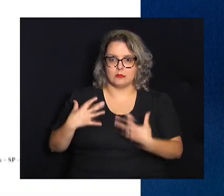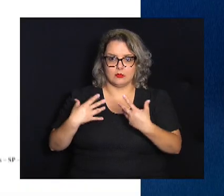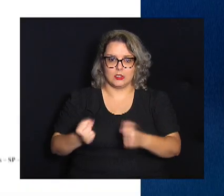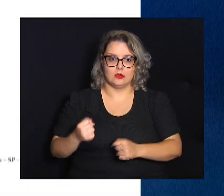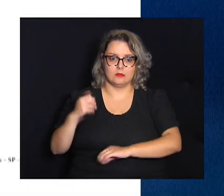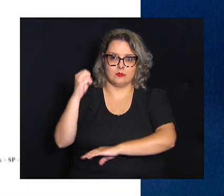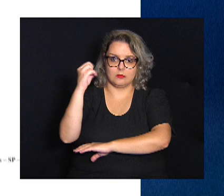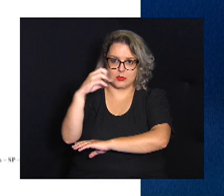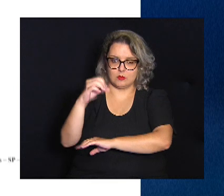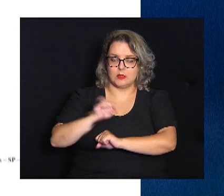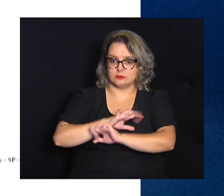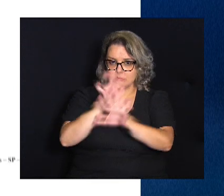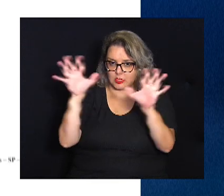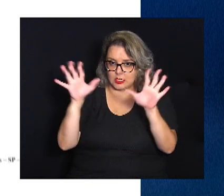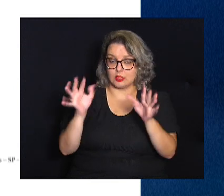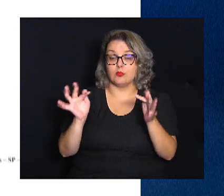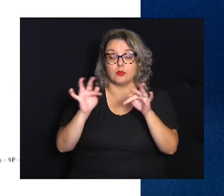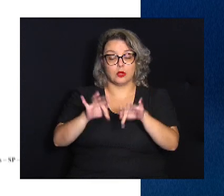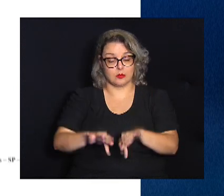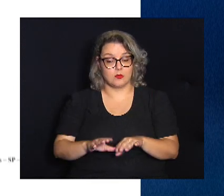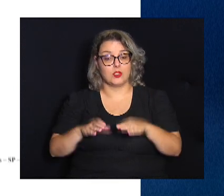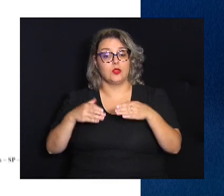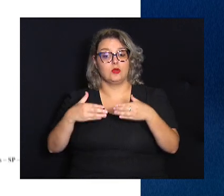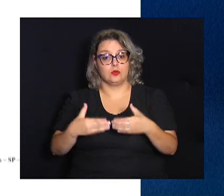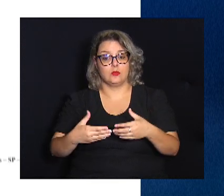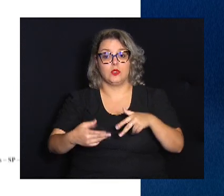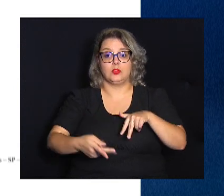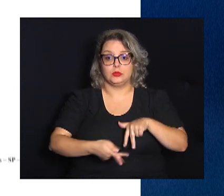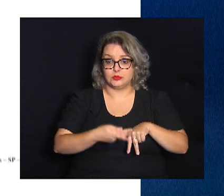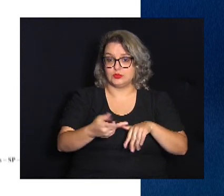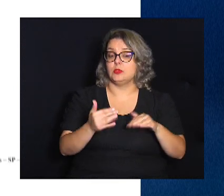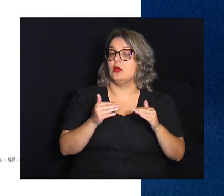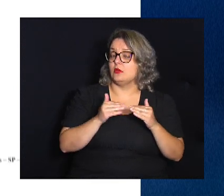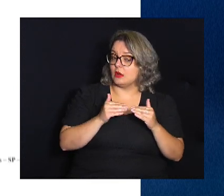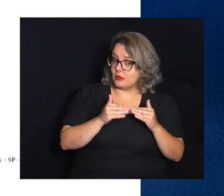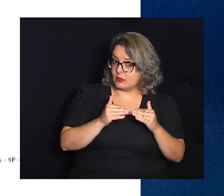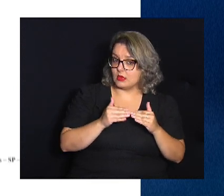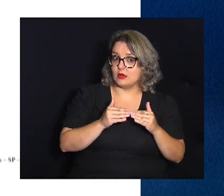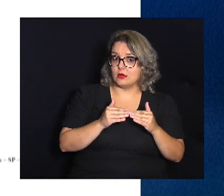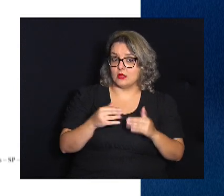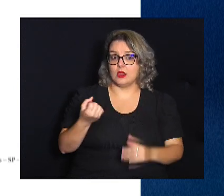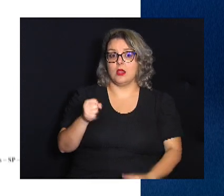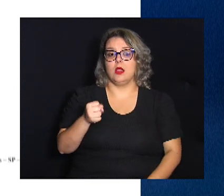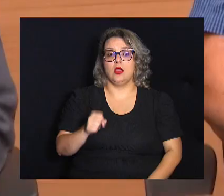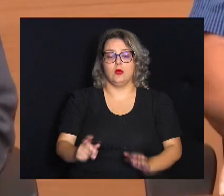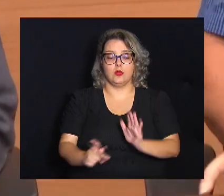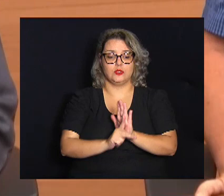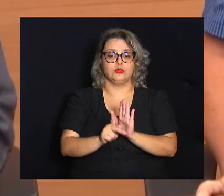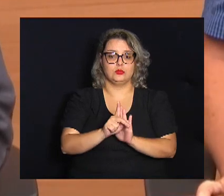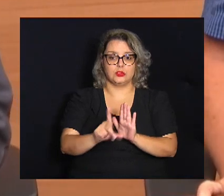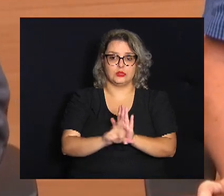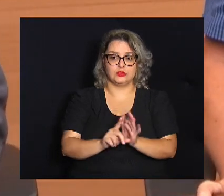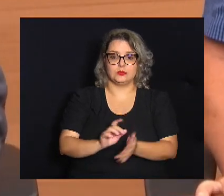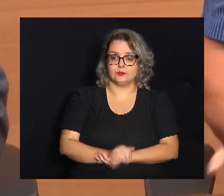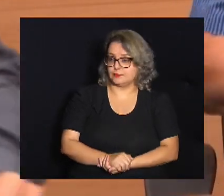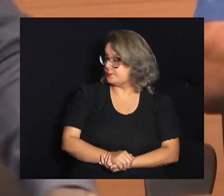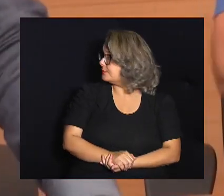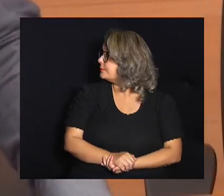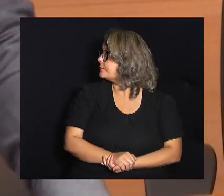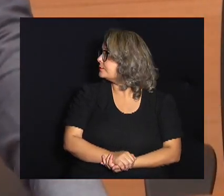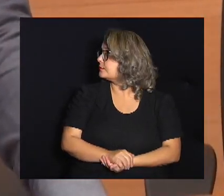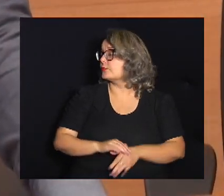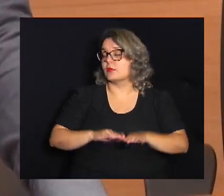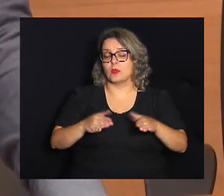destaque. E, por fim, a comissão deu parecer favorável a 8 projetos de lei. De autoria da mesa